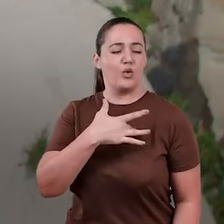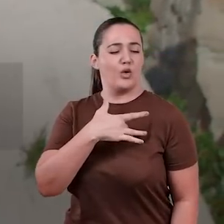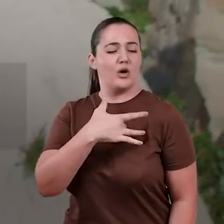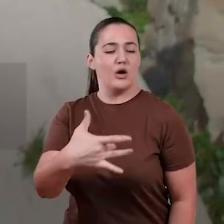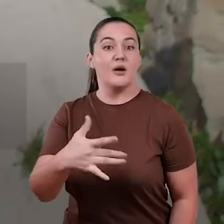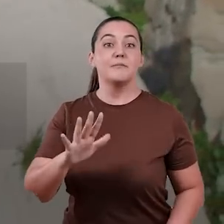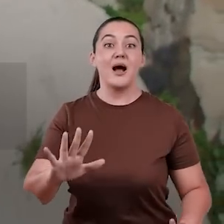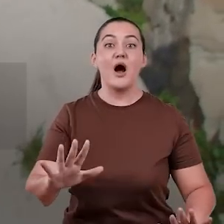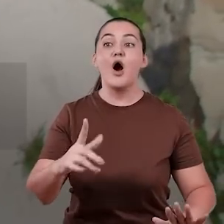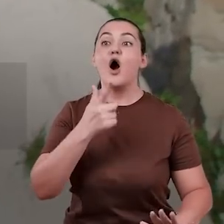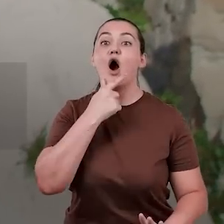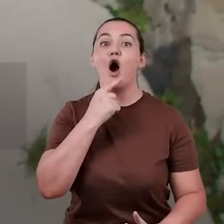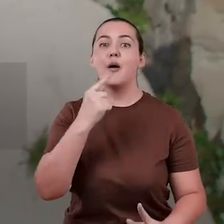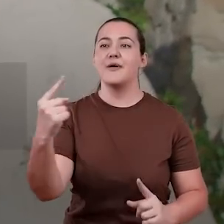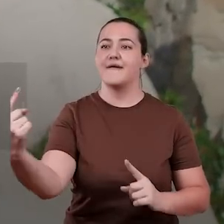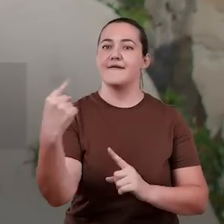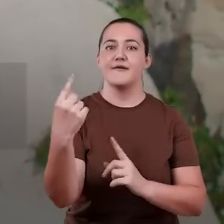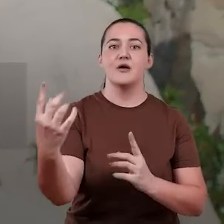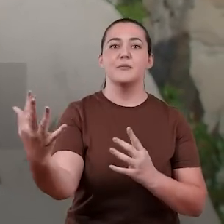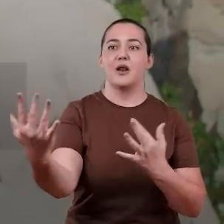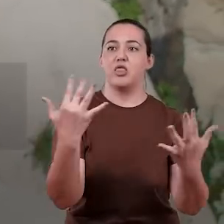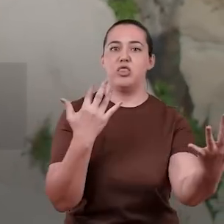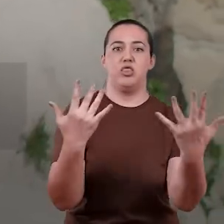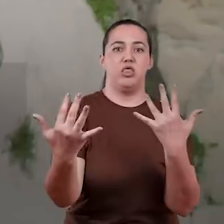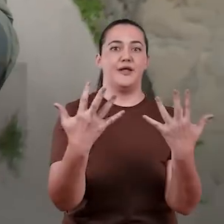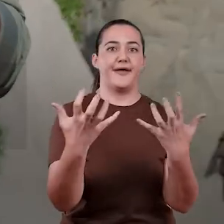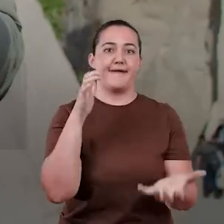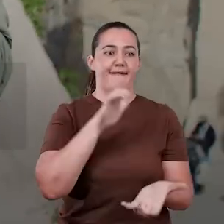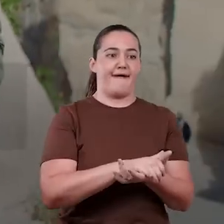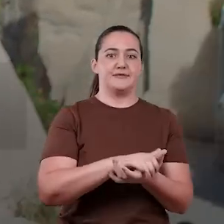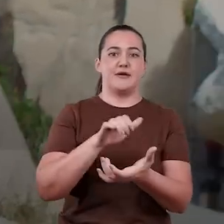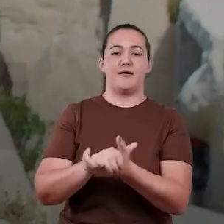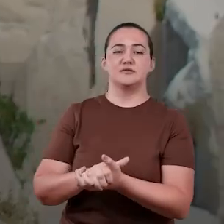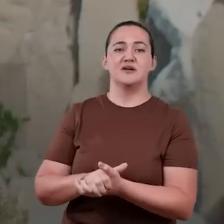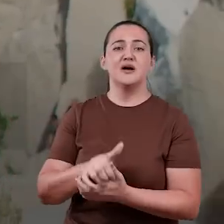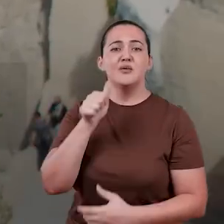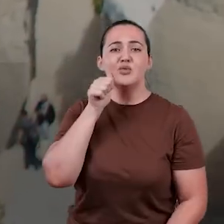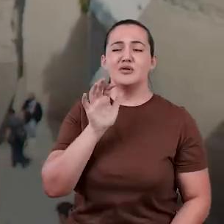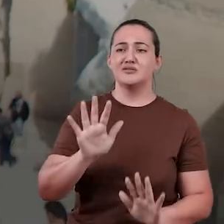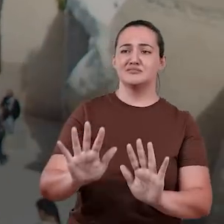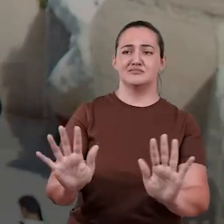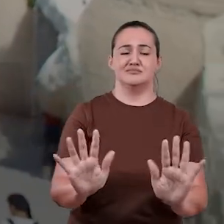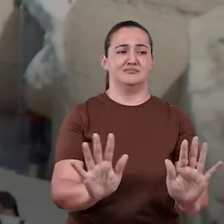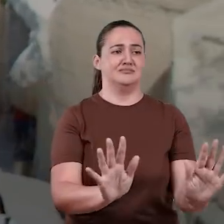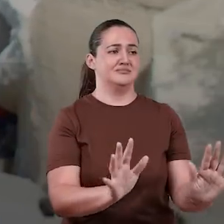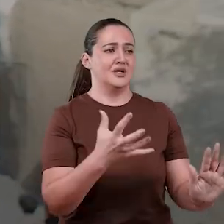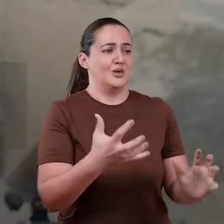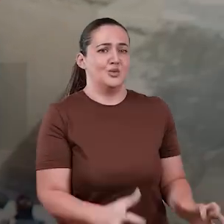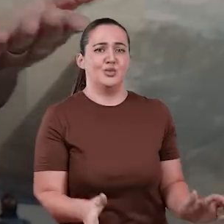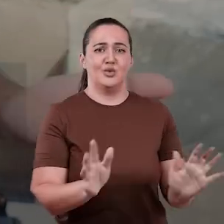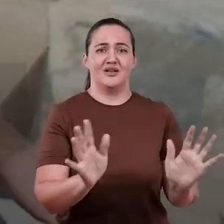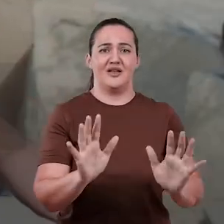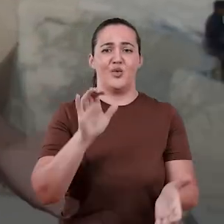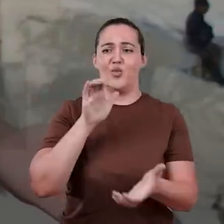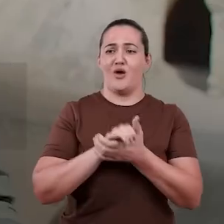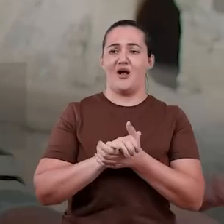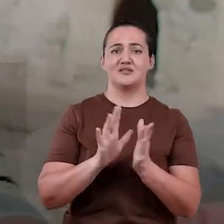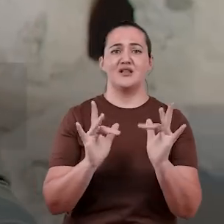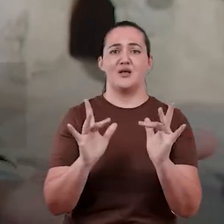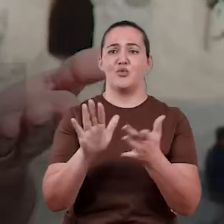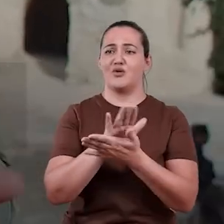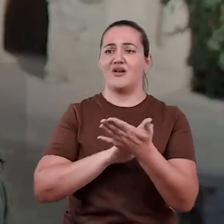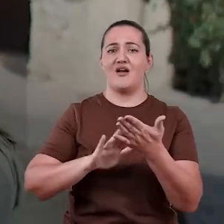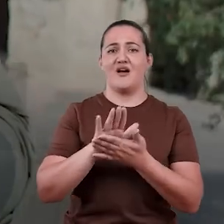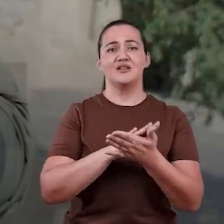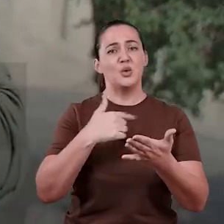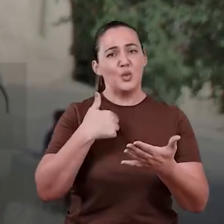piedosa, mas os homens ficavam sempre querendo se casar com ela. E como ela tinha um chamado espiritual para a vida monástica, lembra a